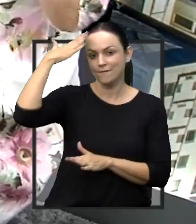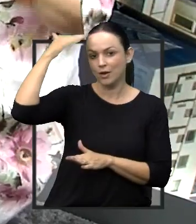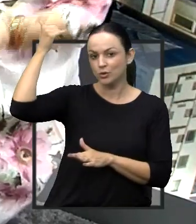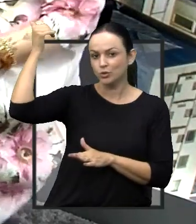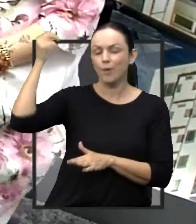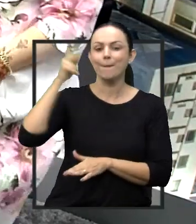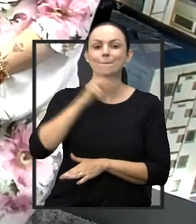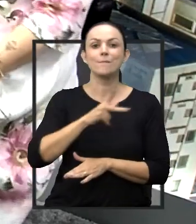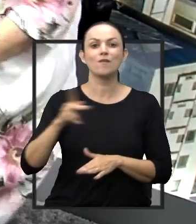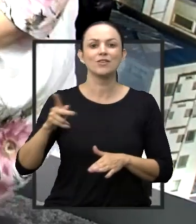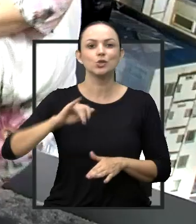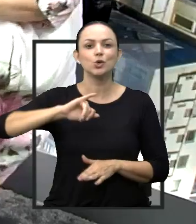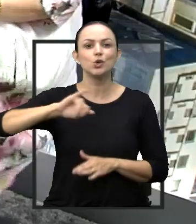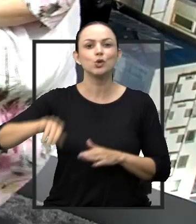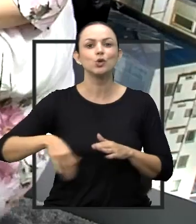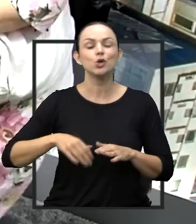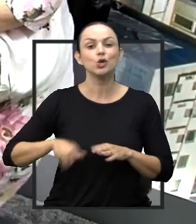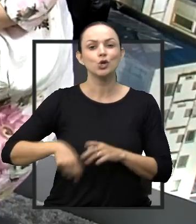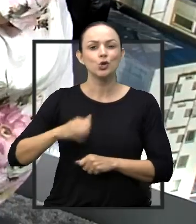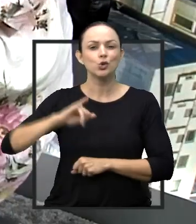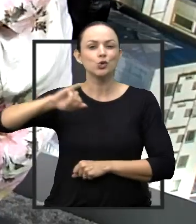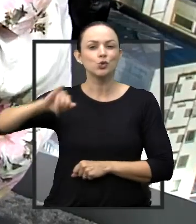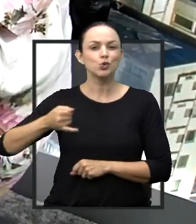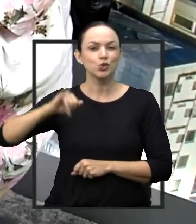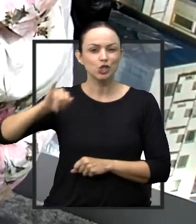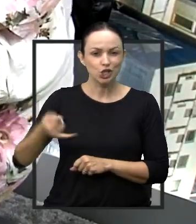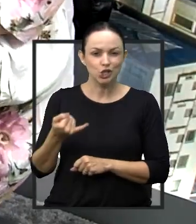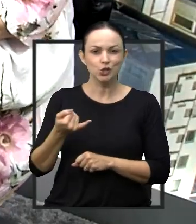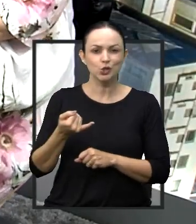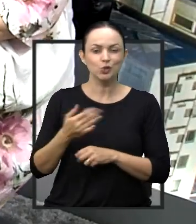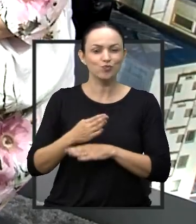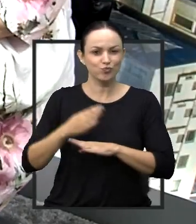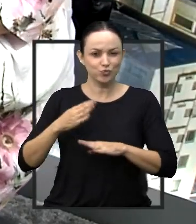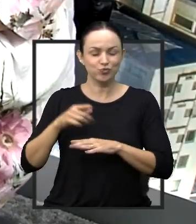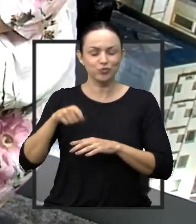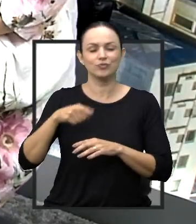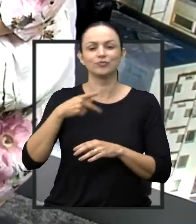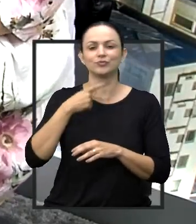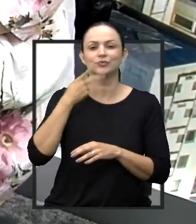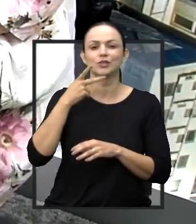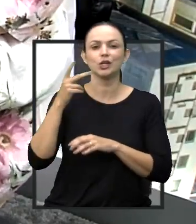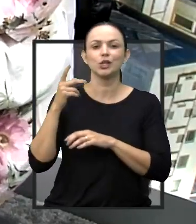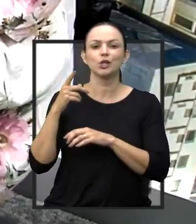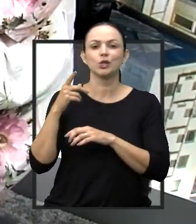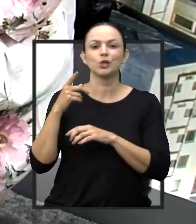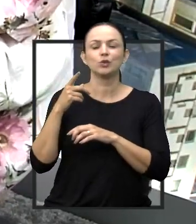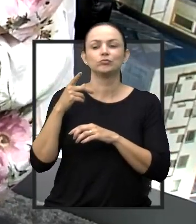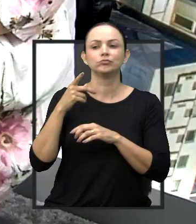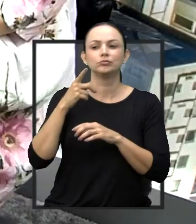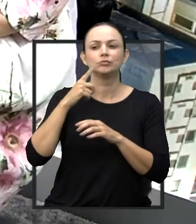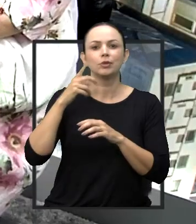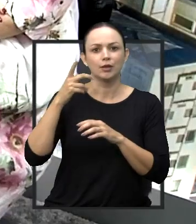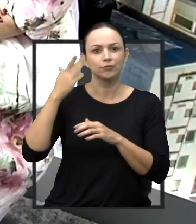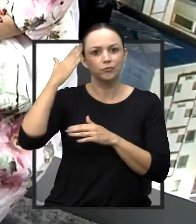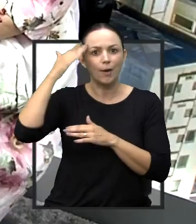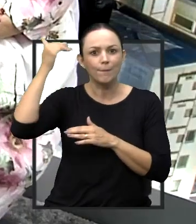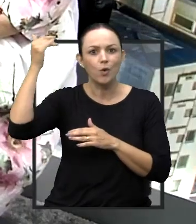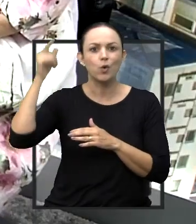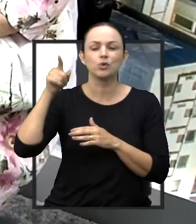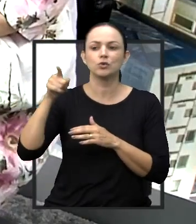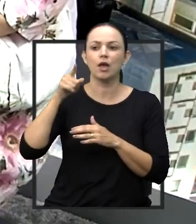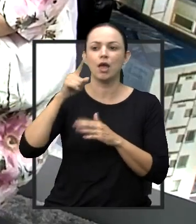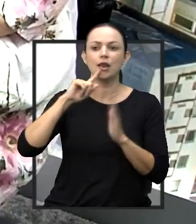famoso professor de jiu-jitsu de renome internacional, sim, podemos dizer assim, com denúncias